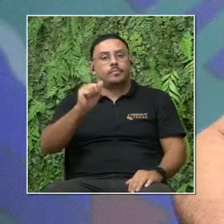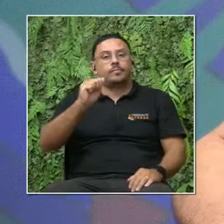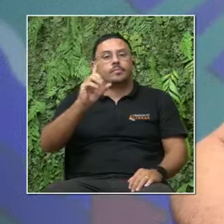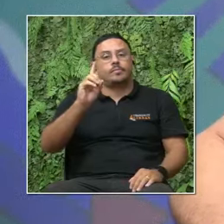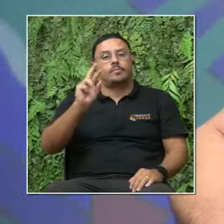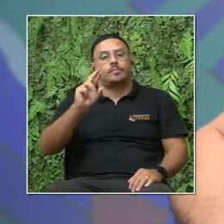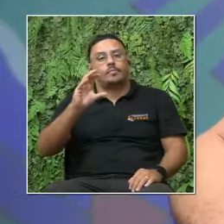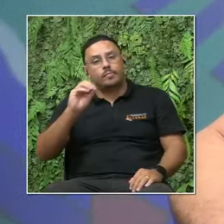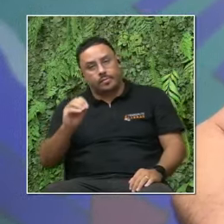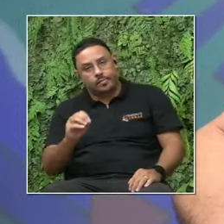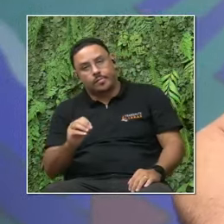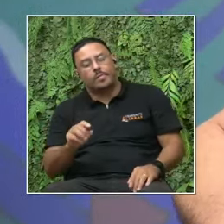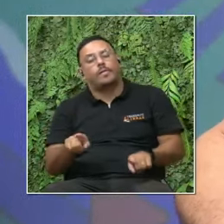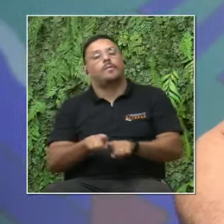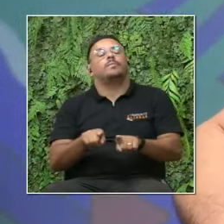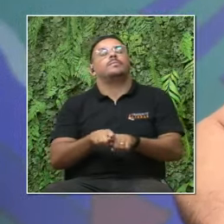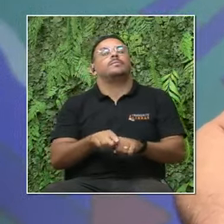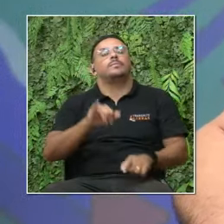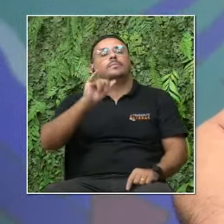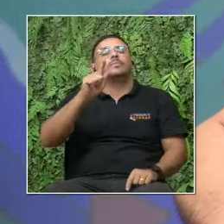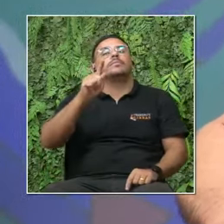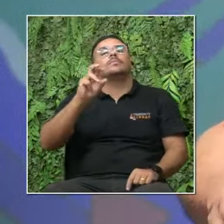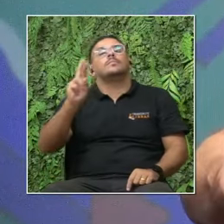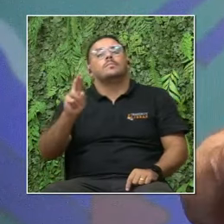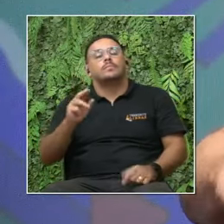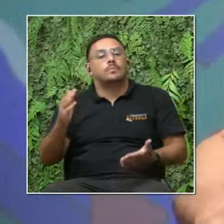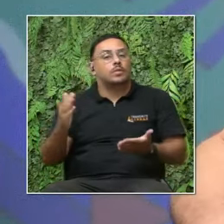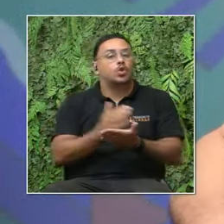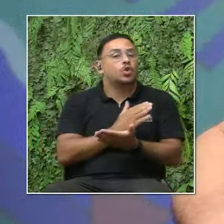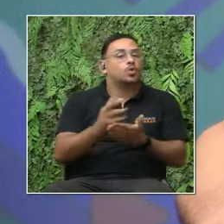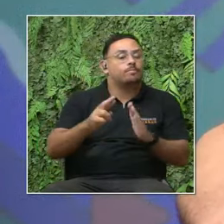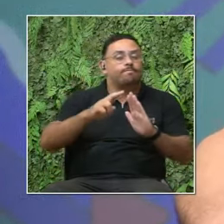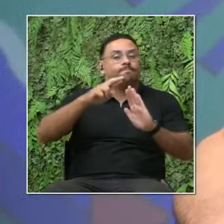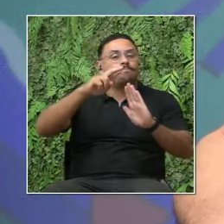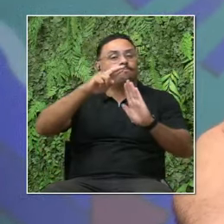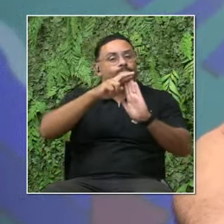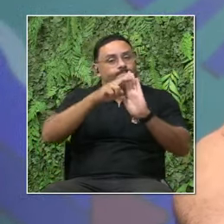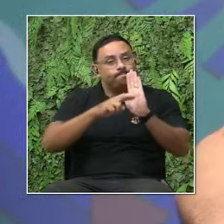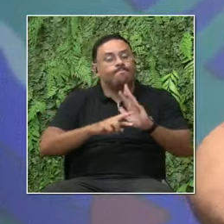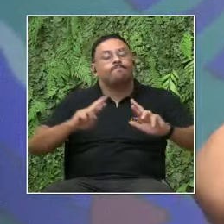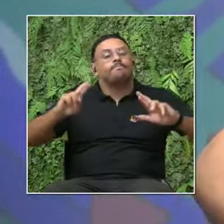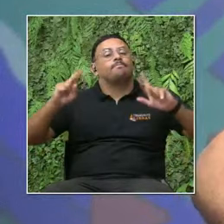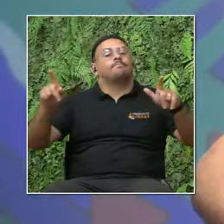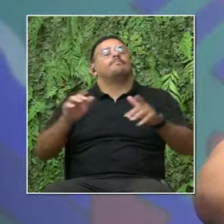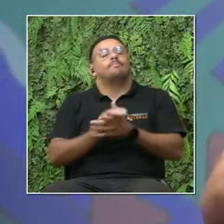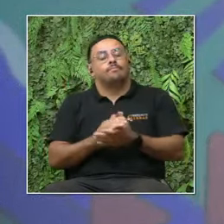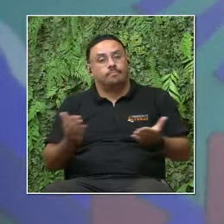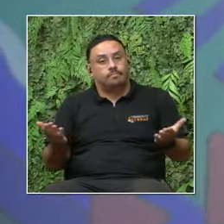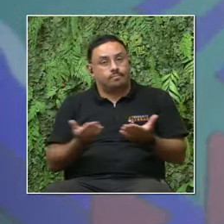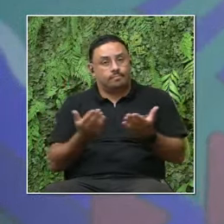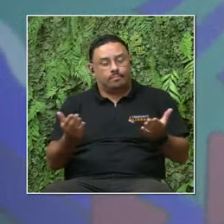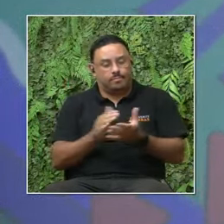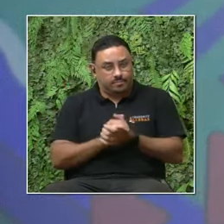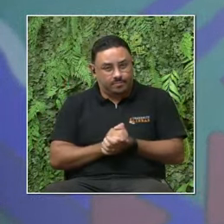e meu querido iGuinho algumas regras diferentes aí a Federação hoje resol hoje a